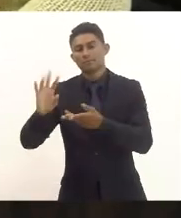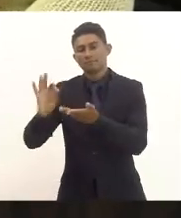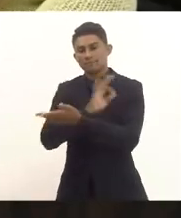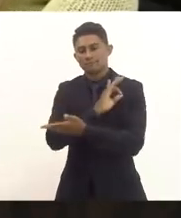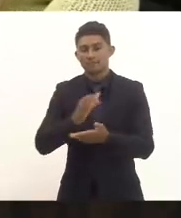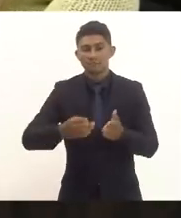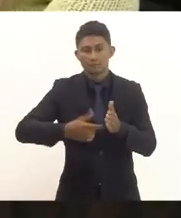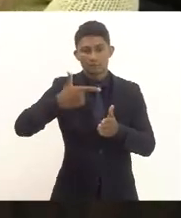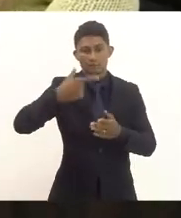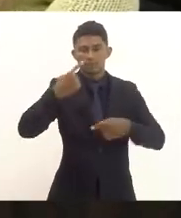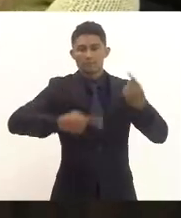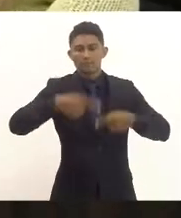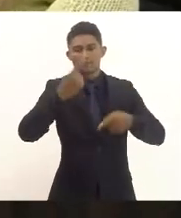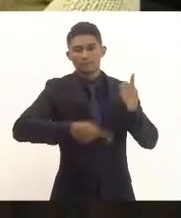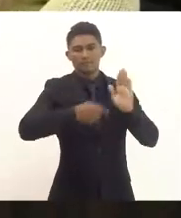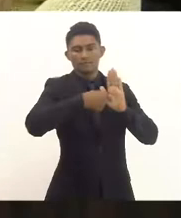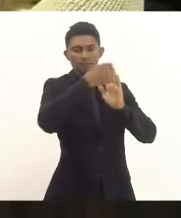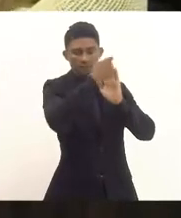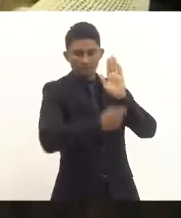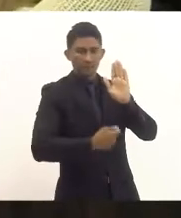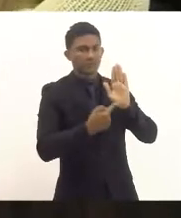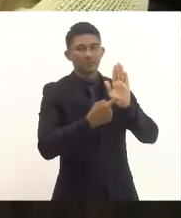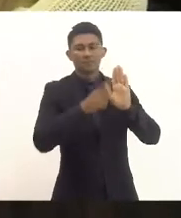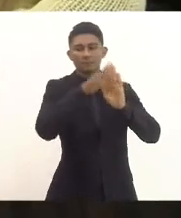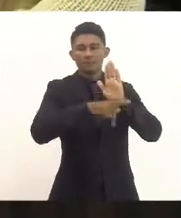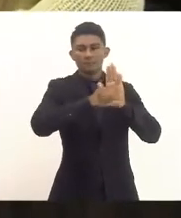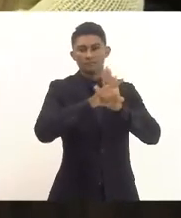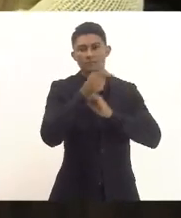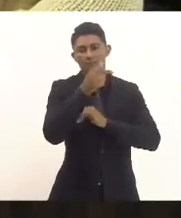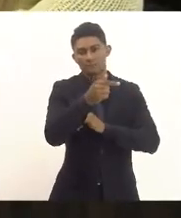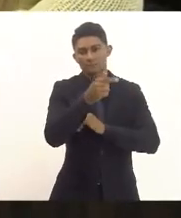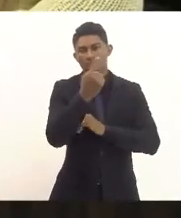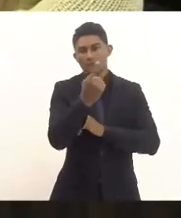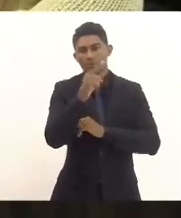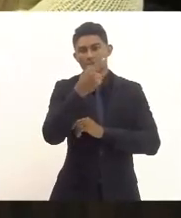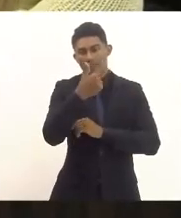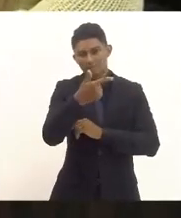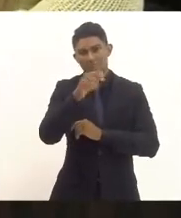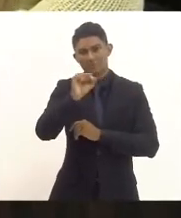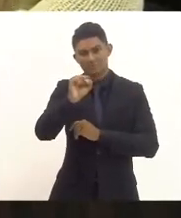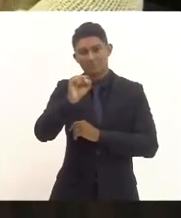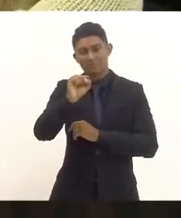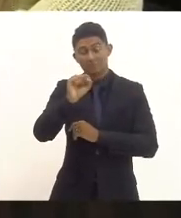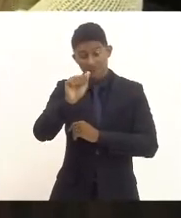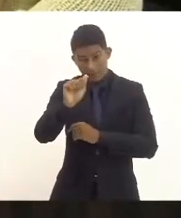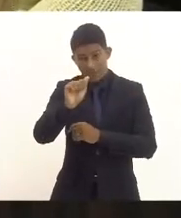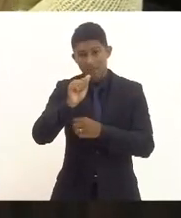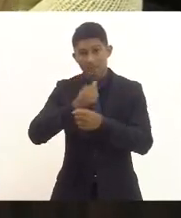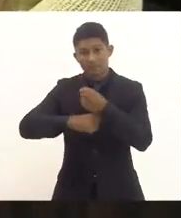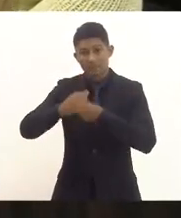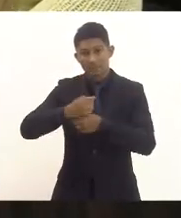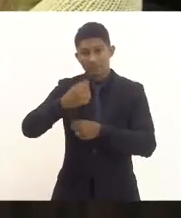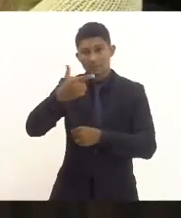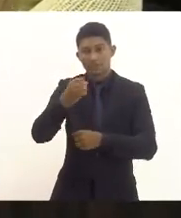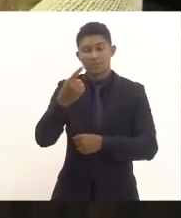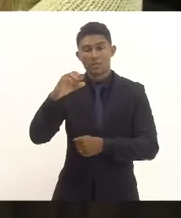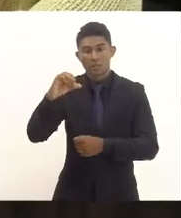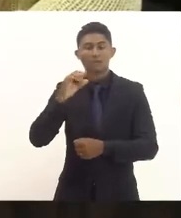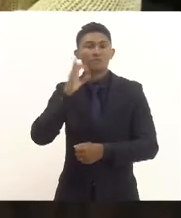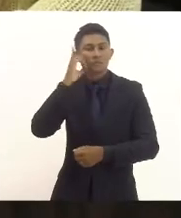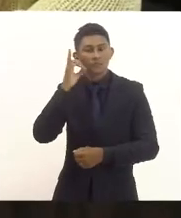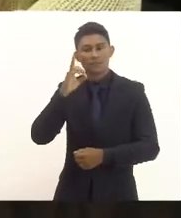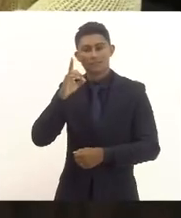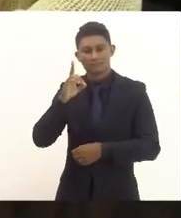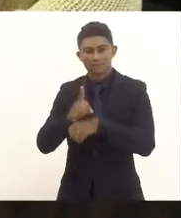em cima da discussão redação do vencido projeto de lei 7 12 a 19 de autoria do deputado Doutor